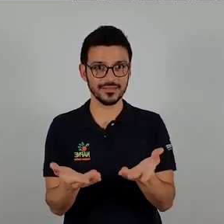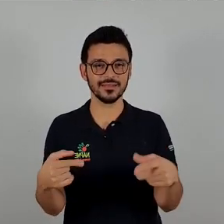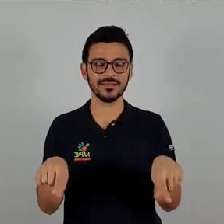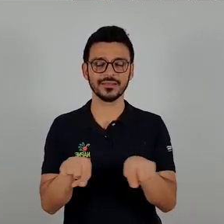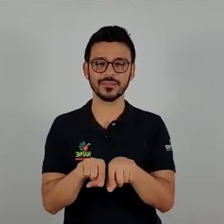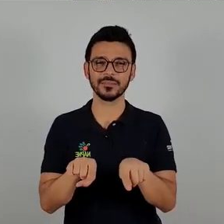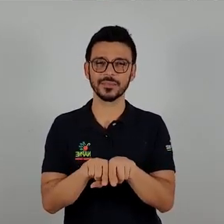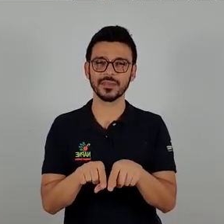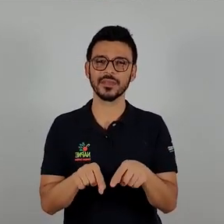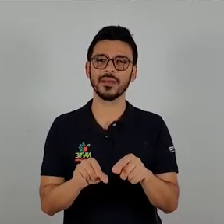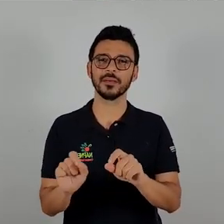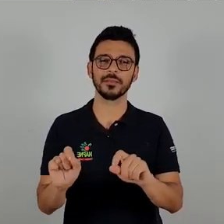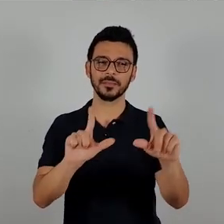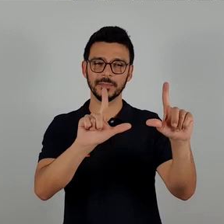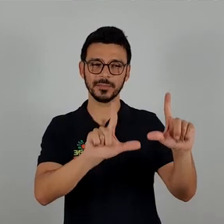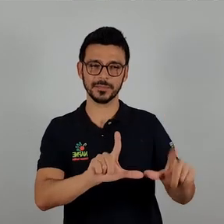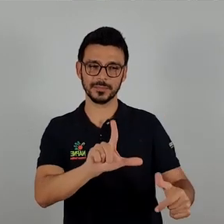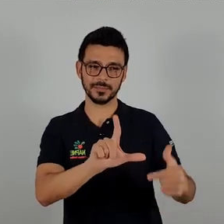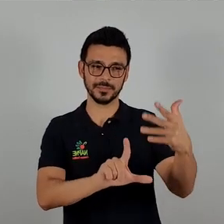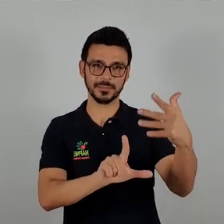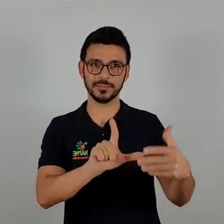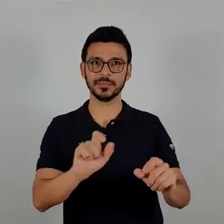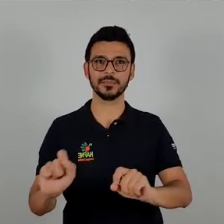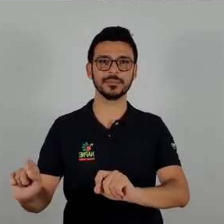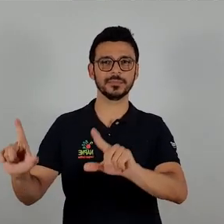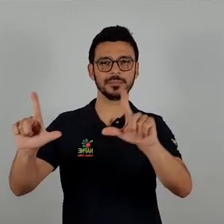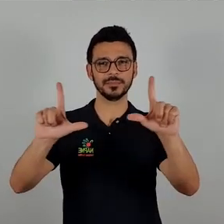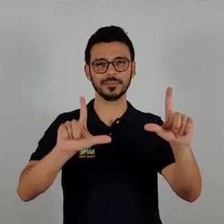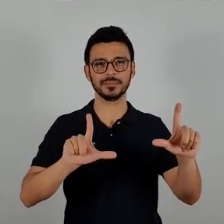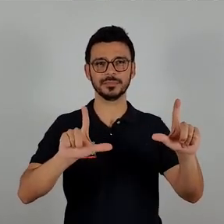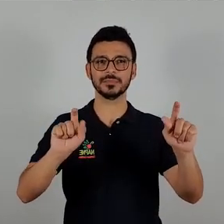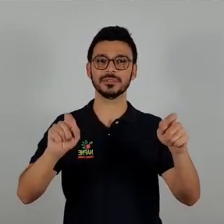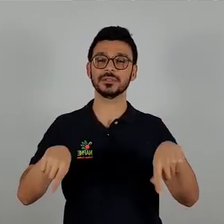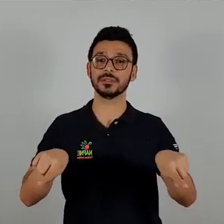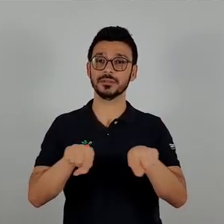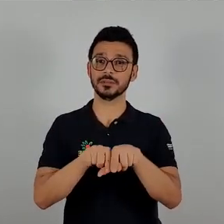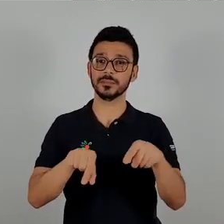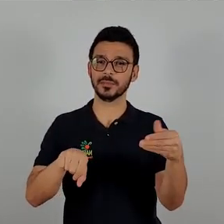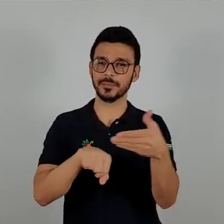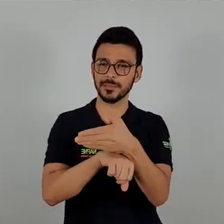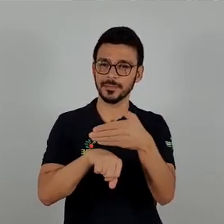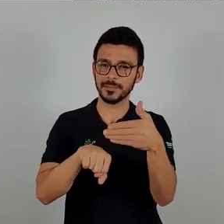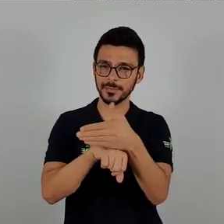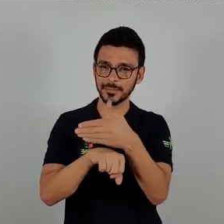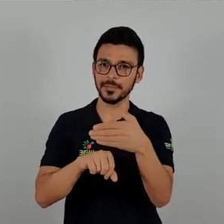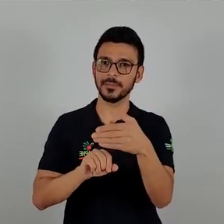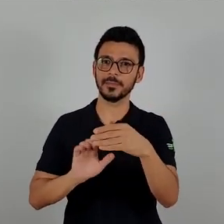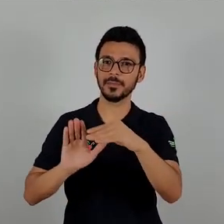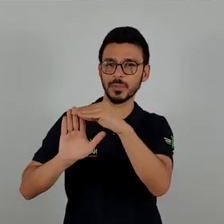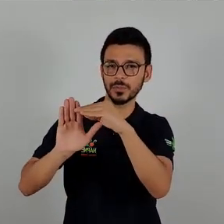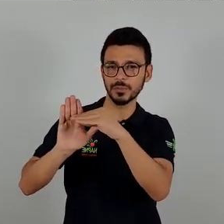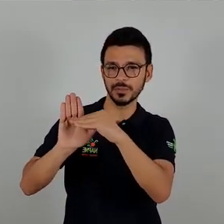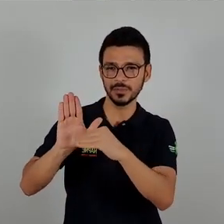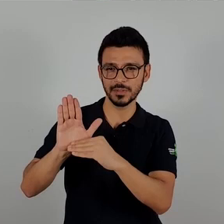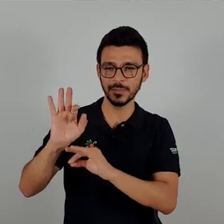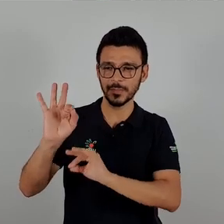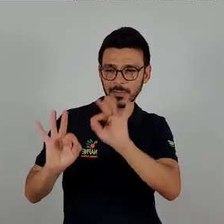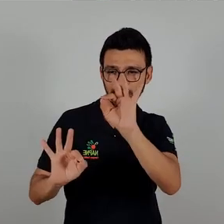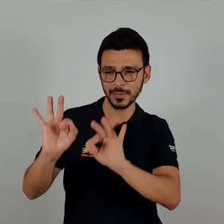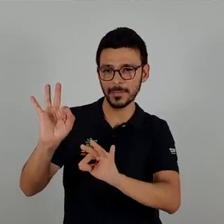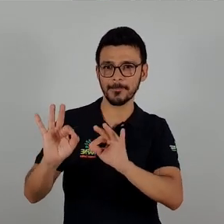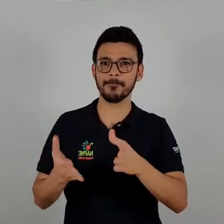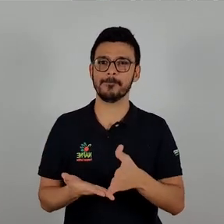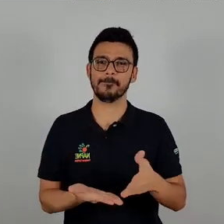E o Lucas estava com a internet meio estável e ele estava caindo. O Vitor e o Guilherme, se alguém quiser mostrar a carinha aí